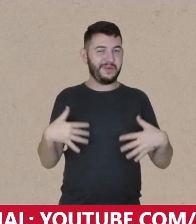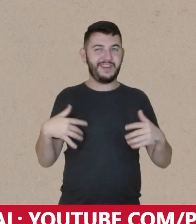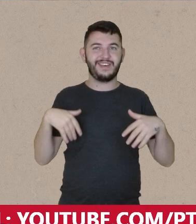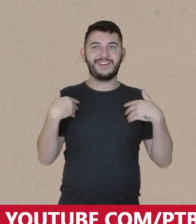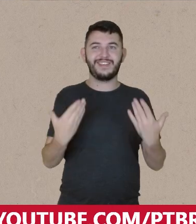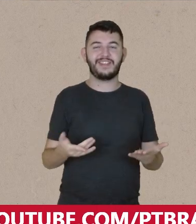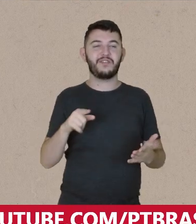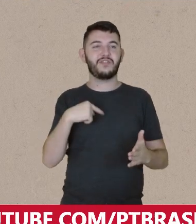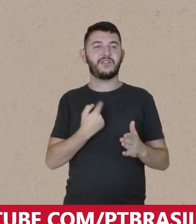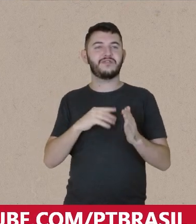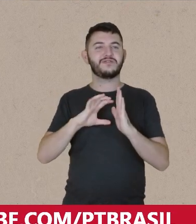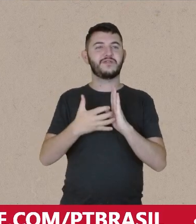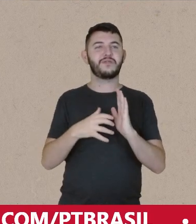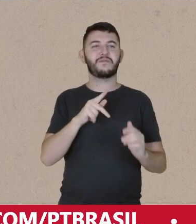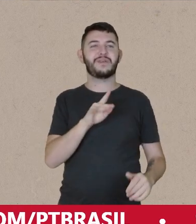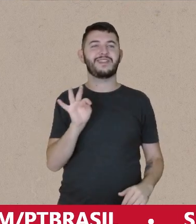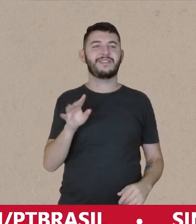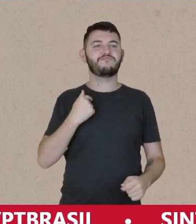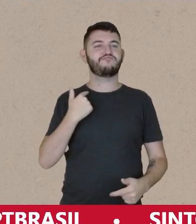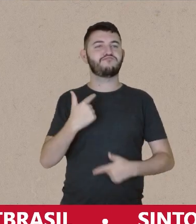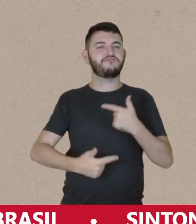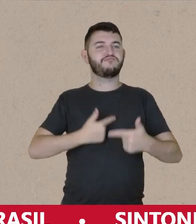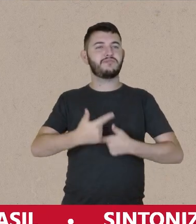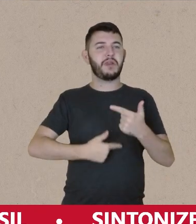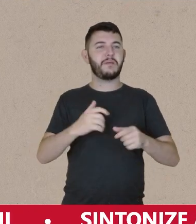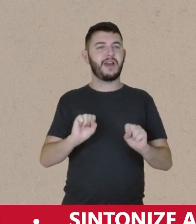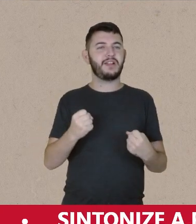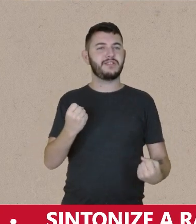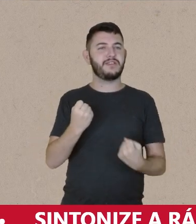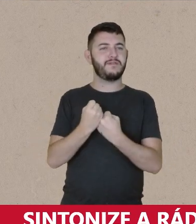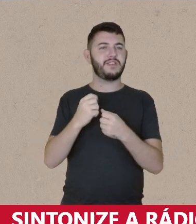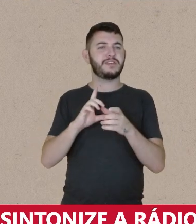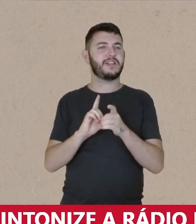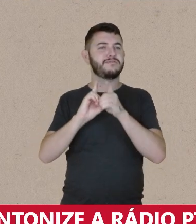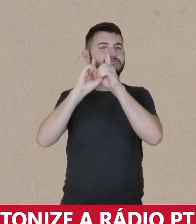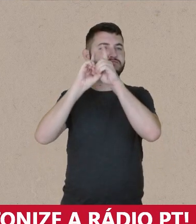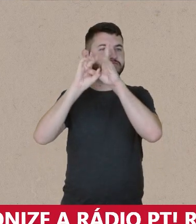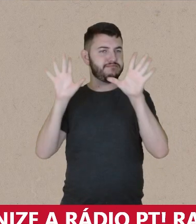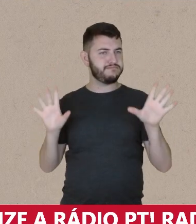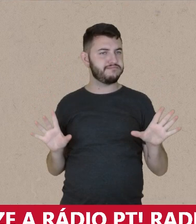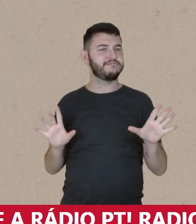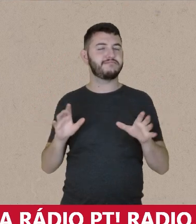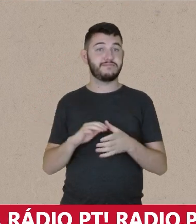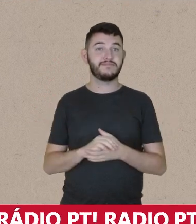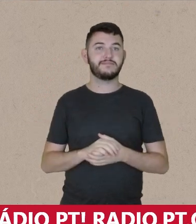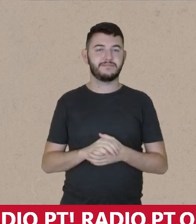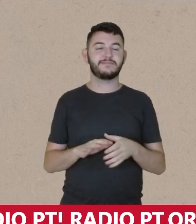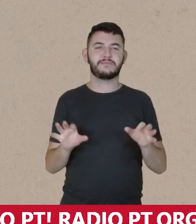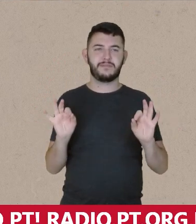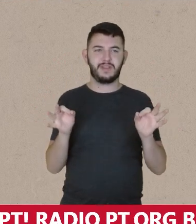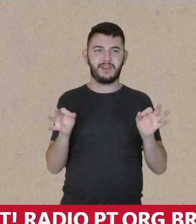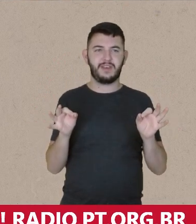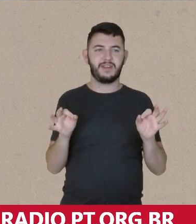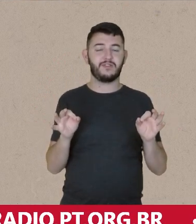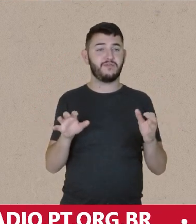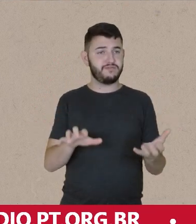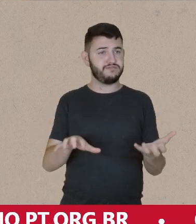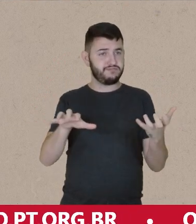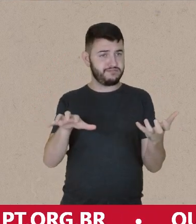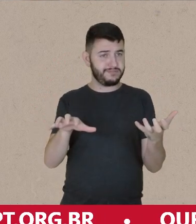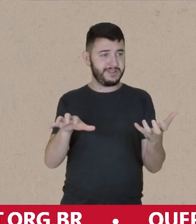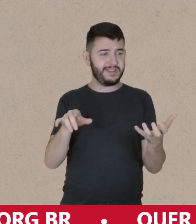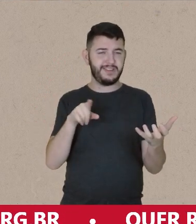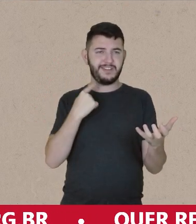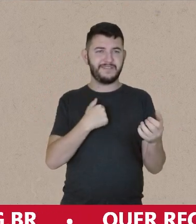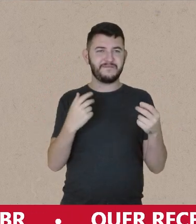sido exemplar nessa atuação em defesa da democracia. Isso é verdade. Na Câmara e no Senado a gente tem visto